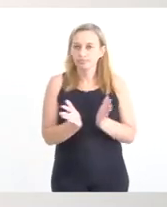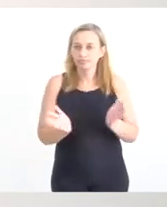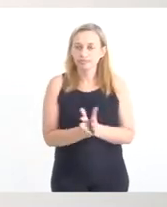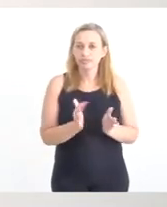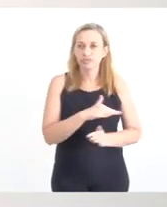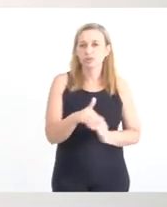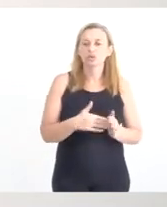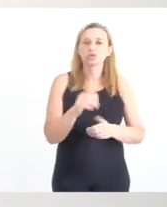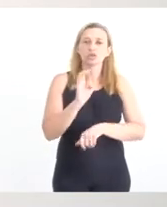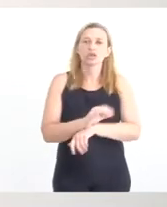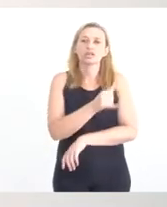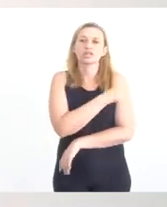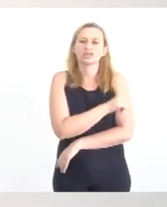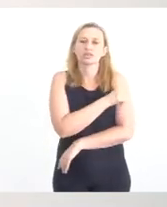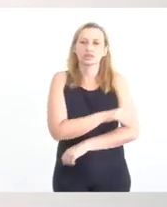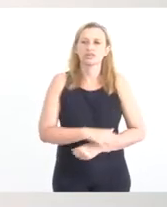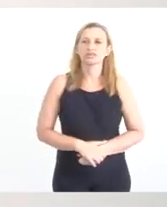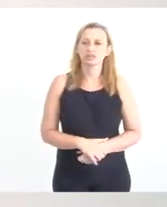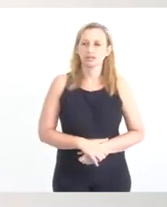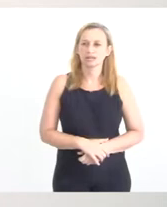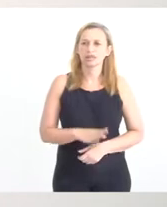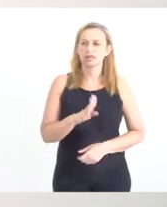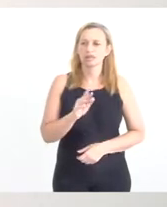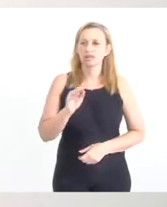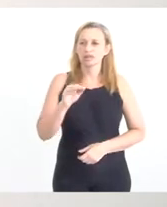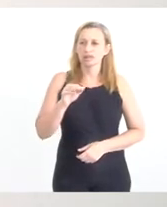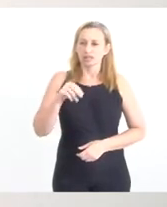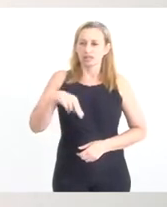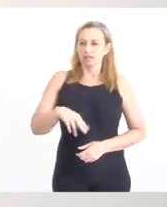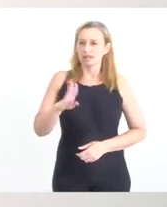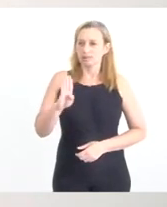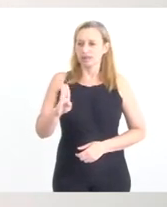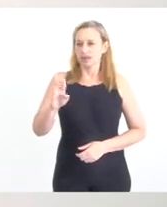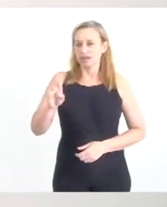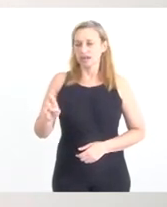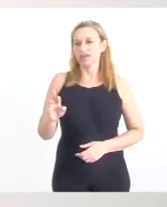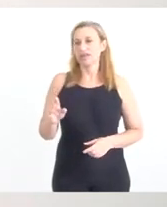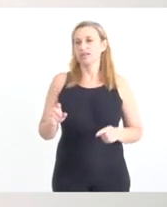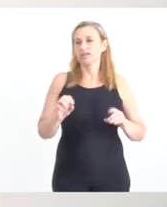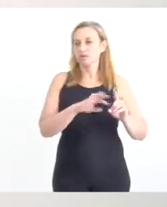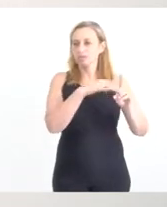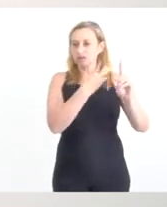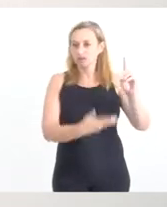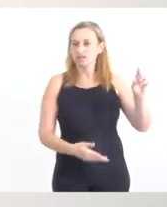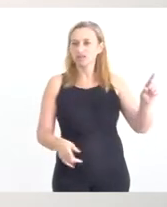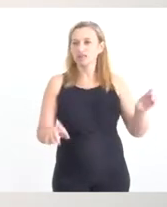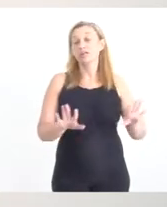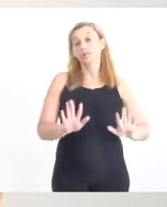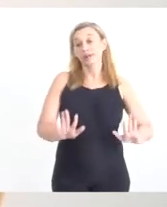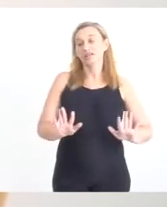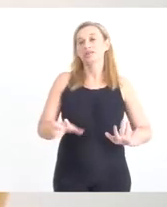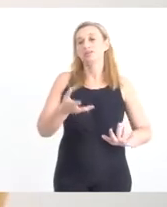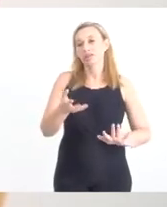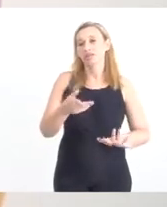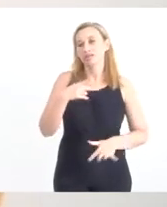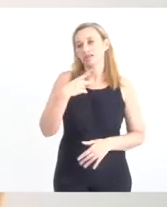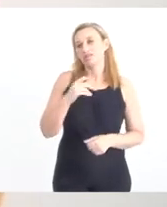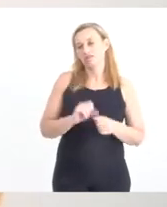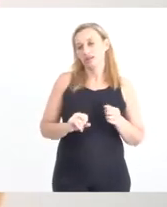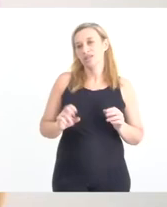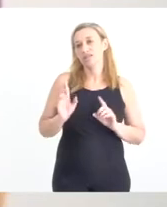pobreza em todo o estado do Rio de Janeiro São NBR daqui a pouco a gente vai é homenageá-los mas eu queria fazer